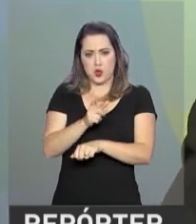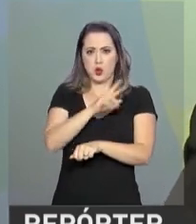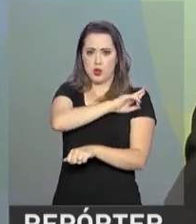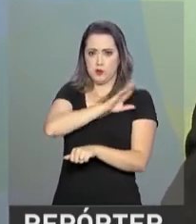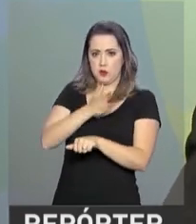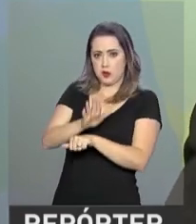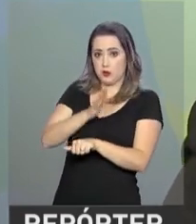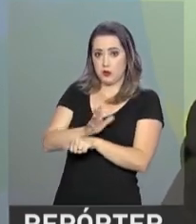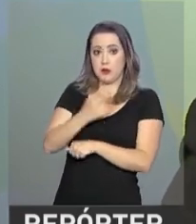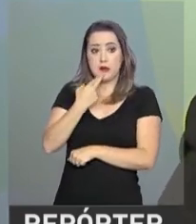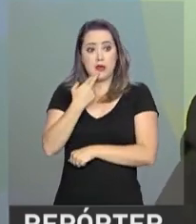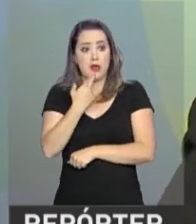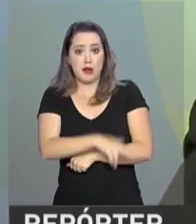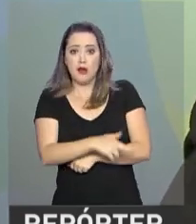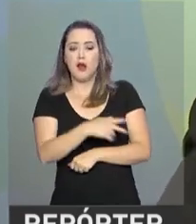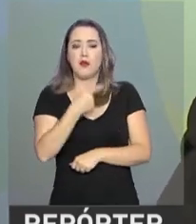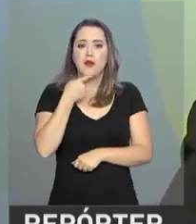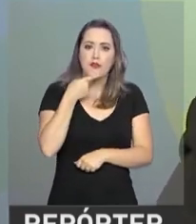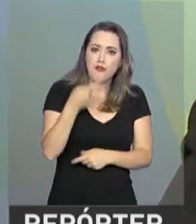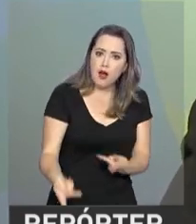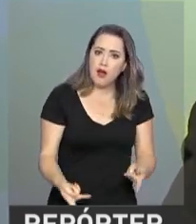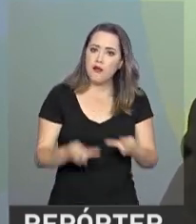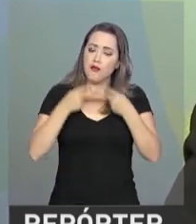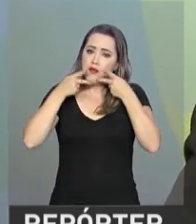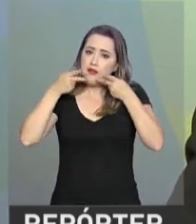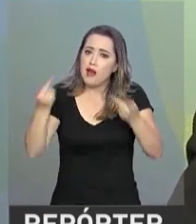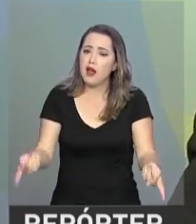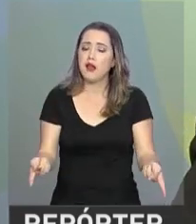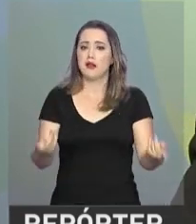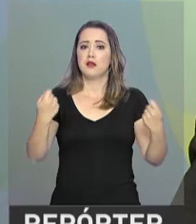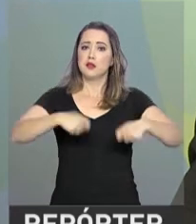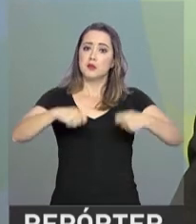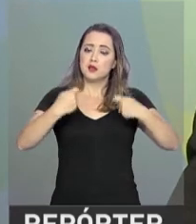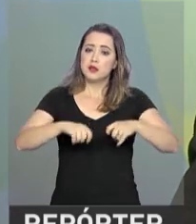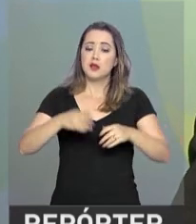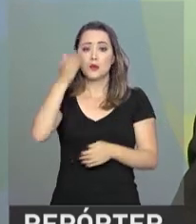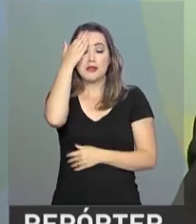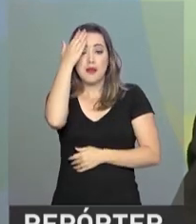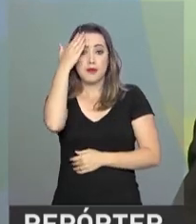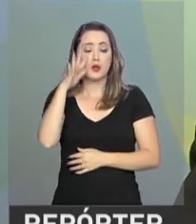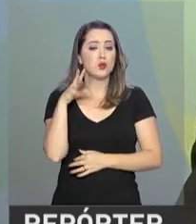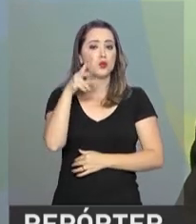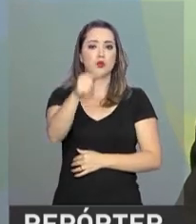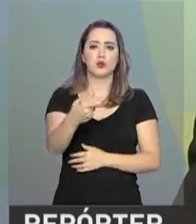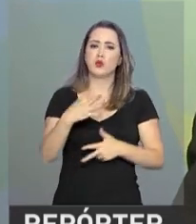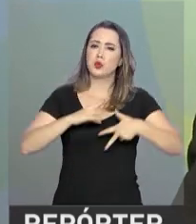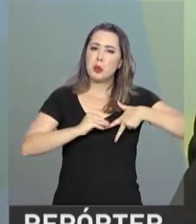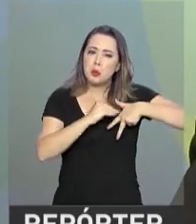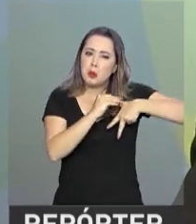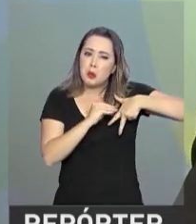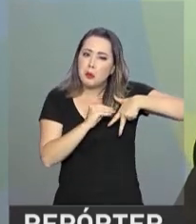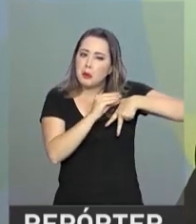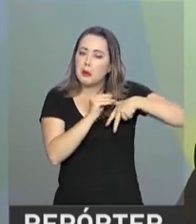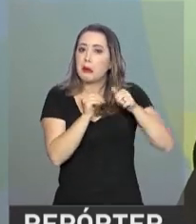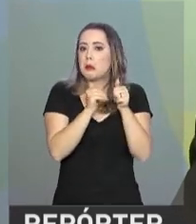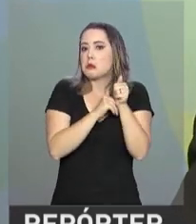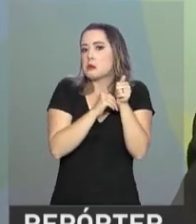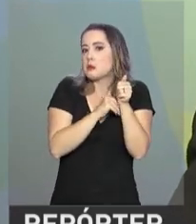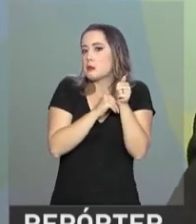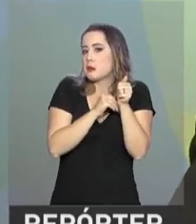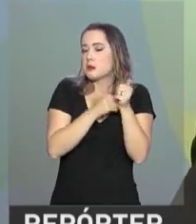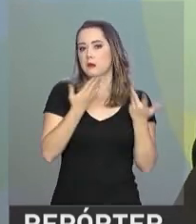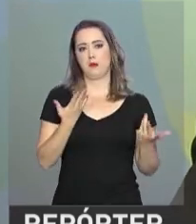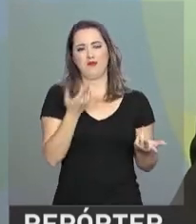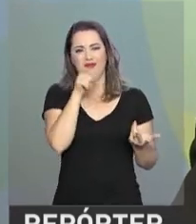denuncie fale e nós possamos verbalizar esse abuso o abuso acontece na sombra acontece na surdina